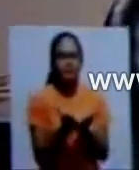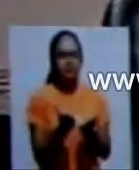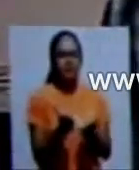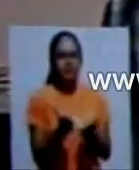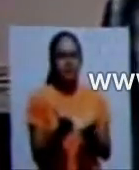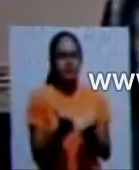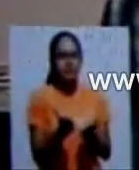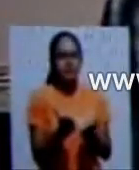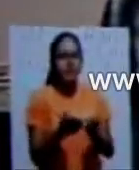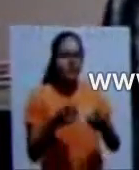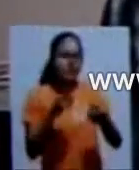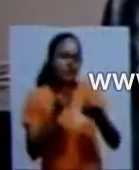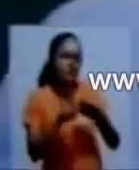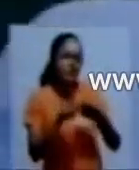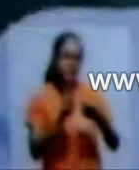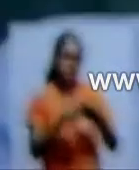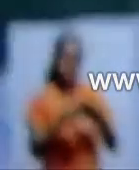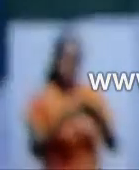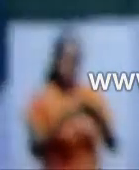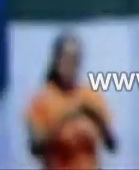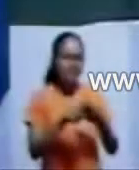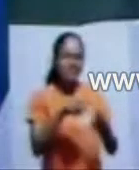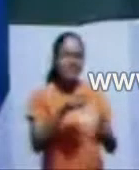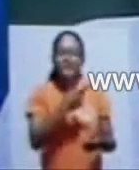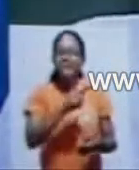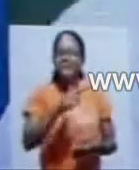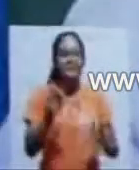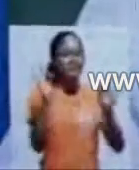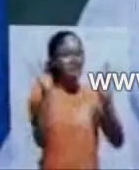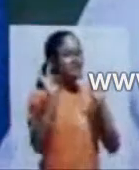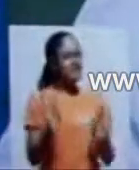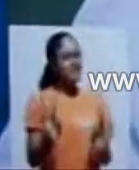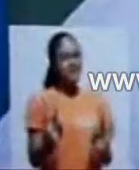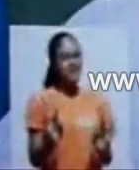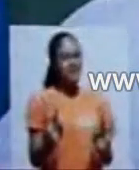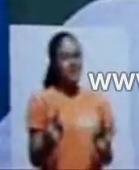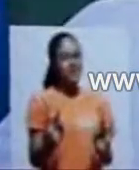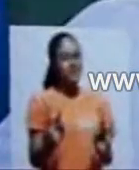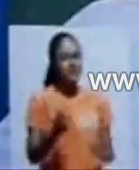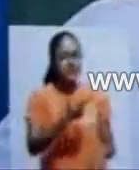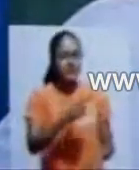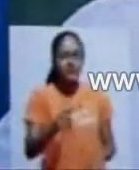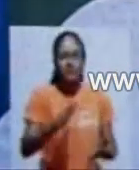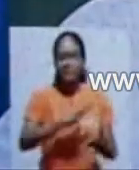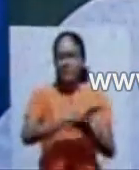Esse é o mais miserável dos seres humanos. Porque não tem nada.